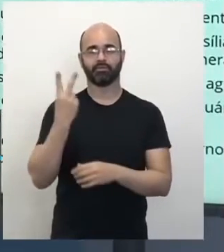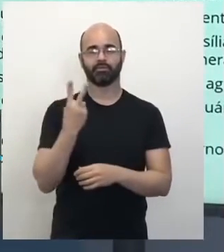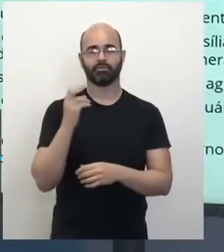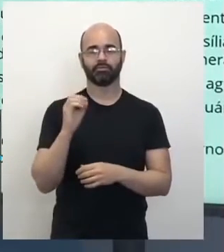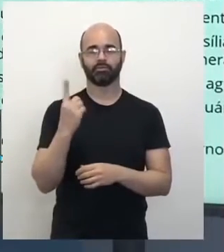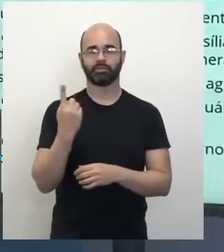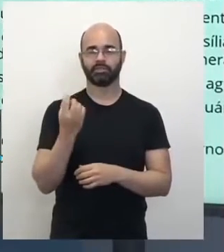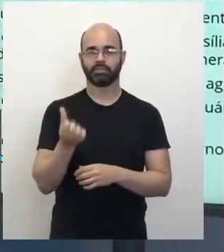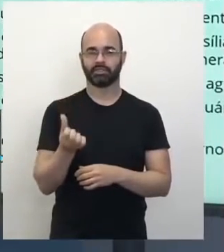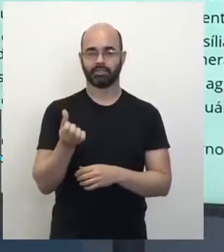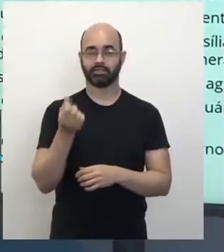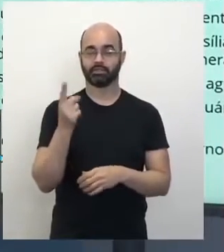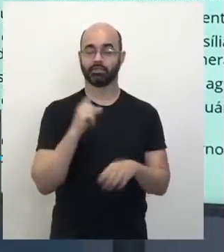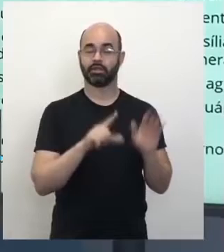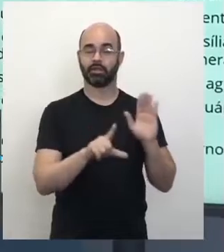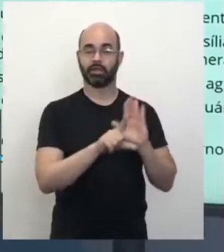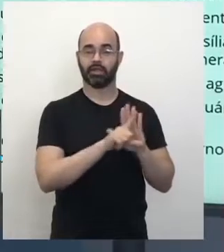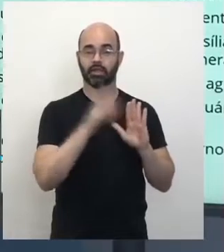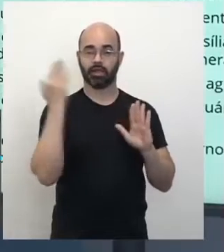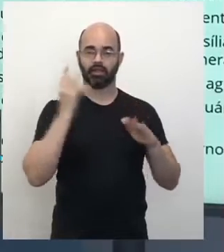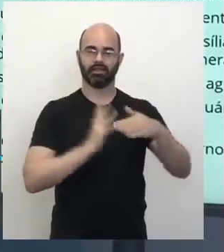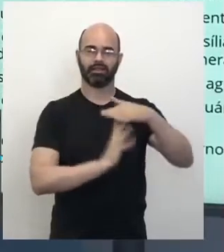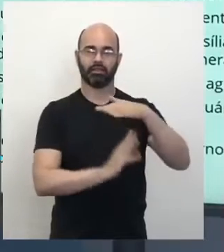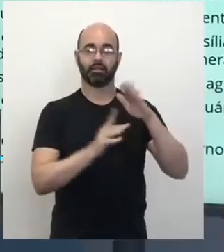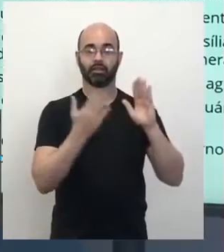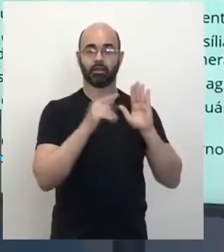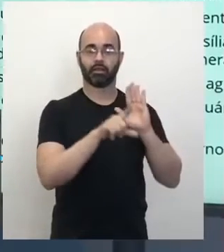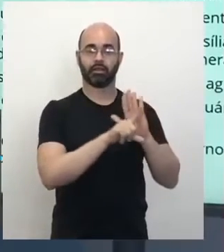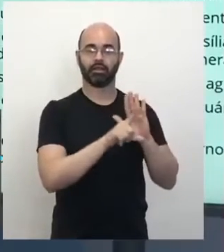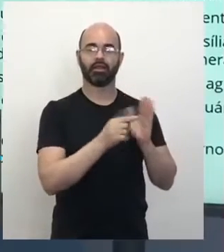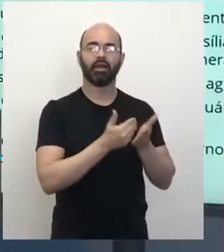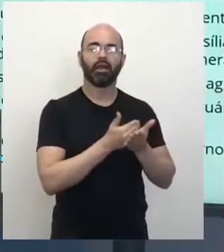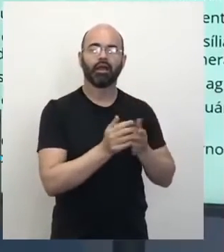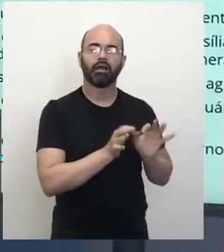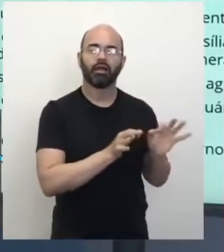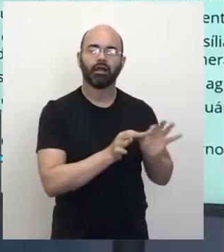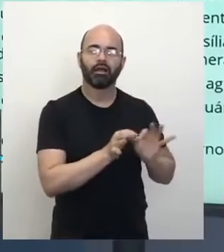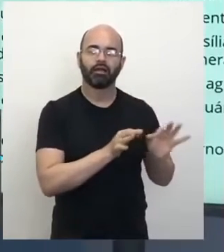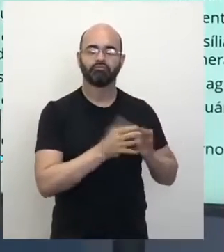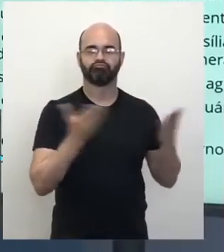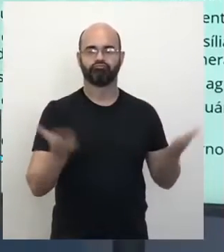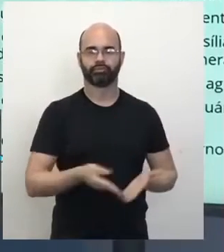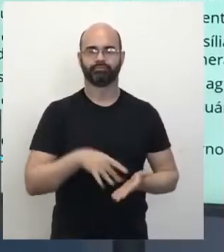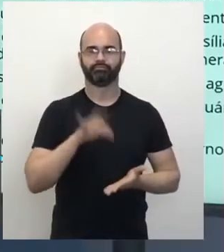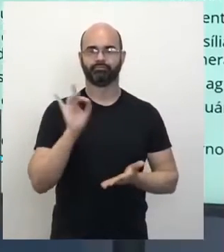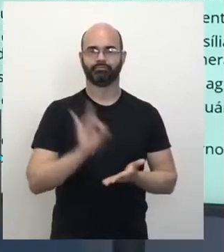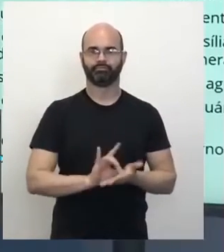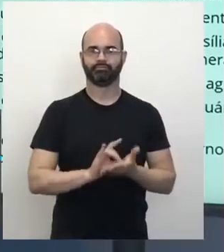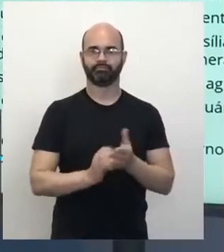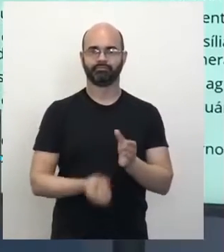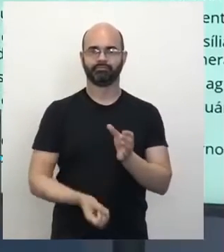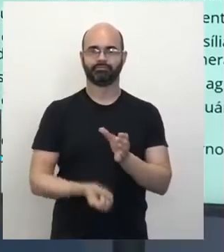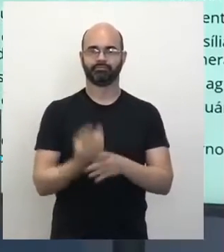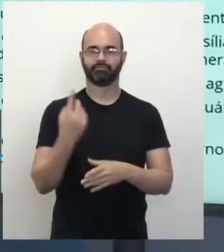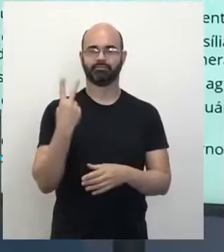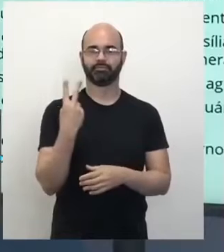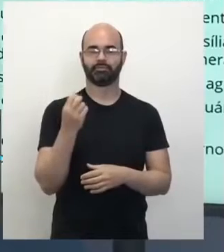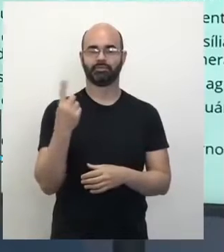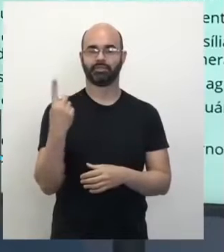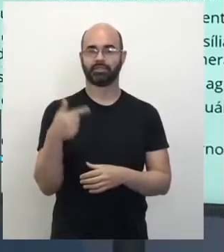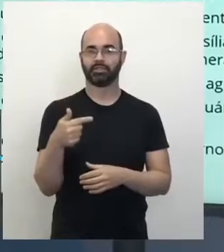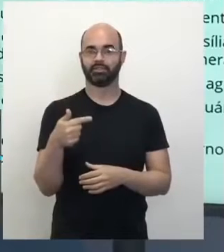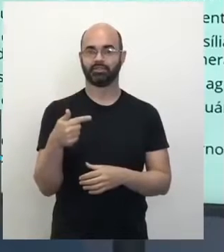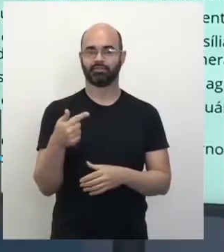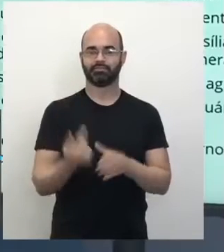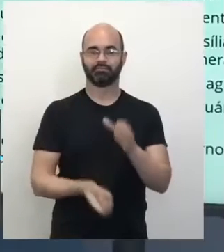do migrante, ela era projeto de lei nessa época, agora ela vigora, né, desde 2017,